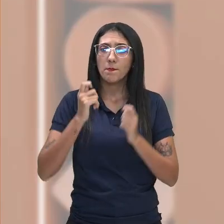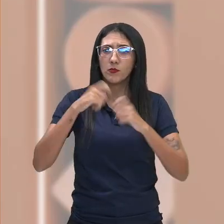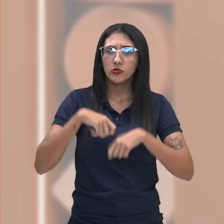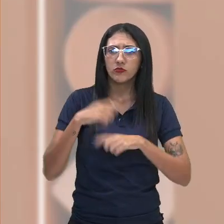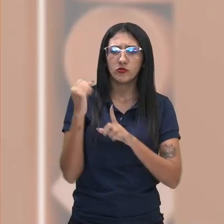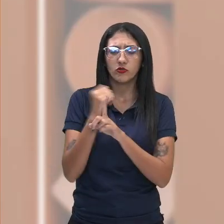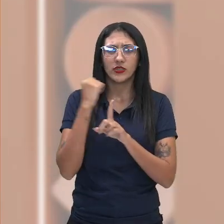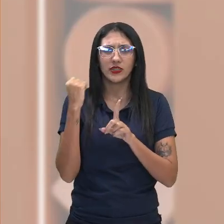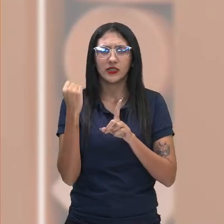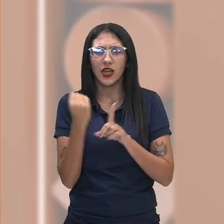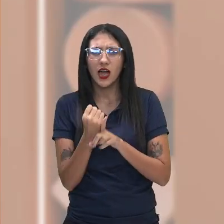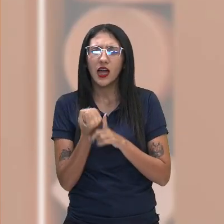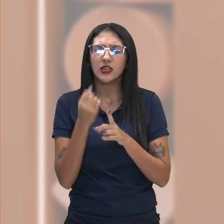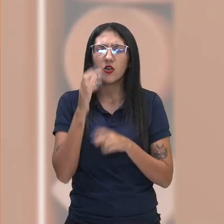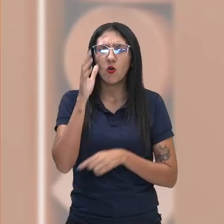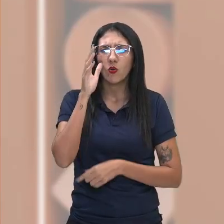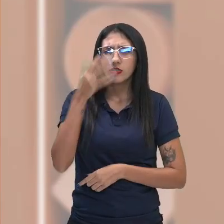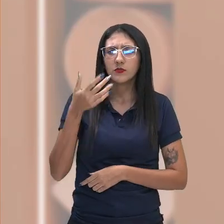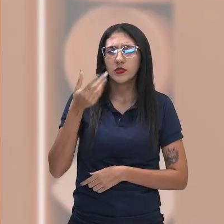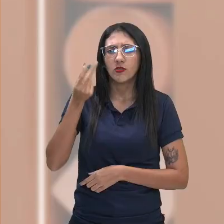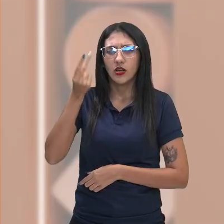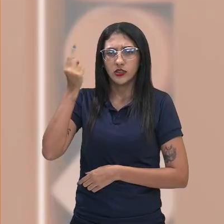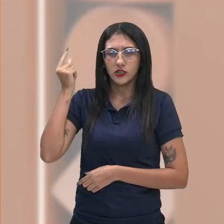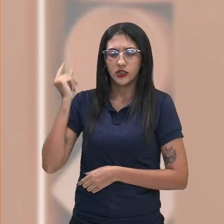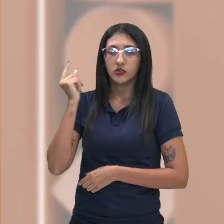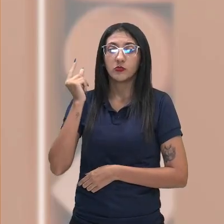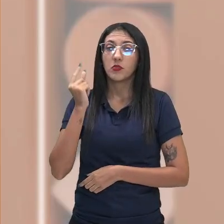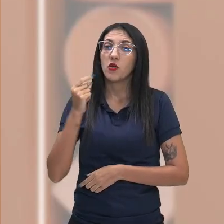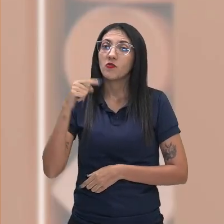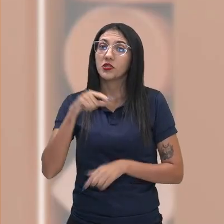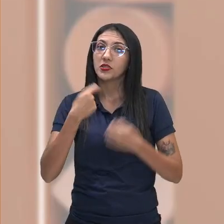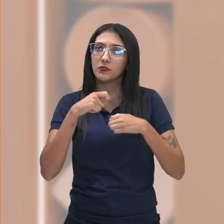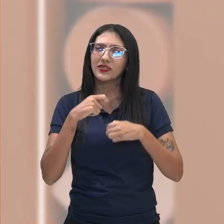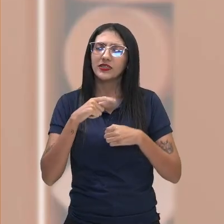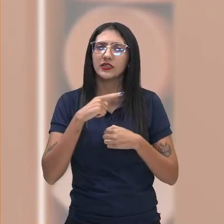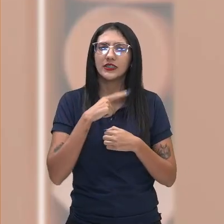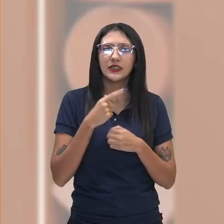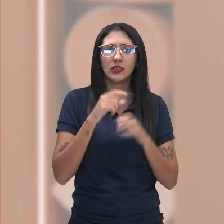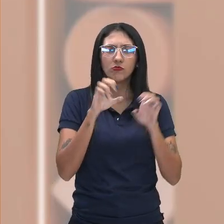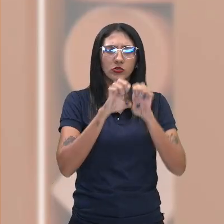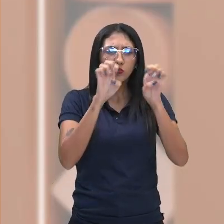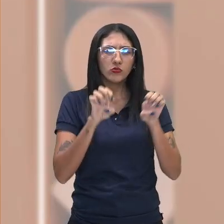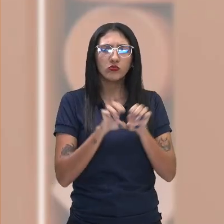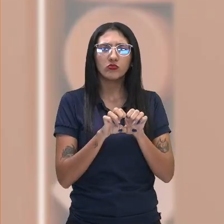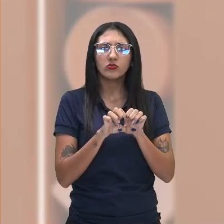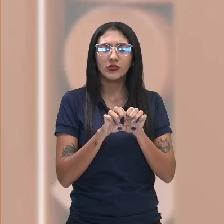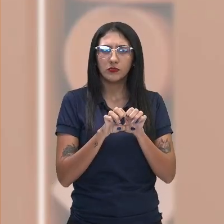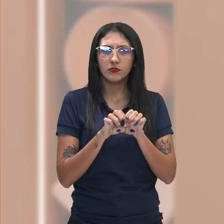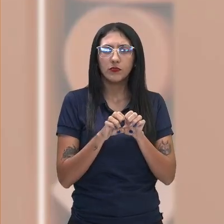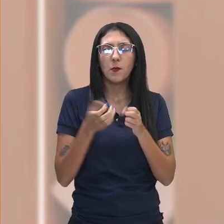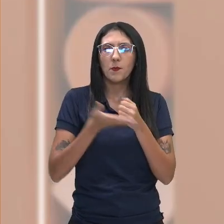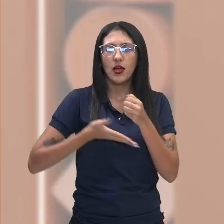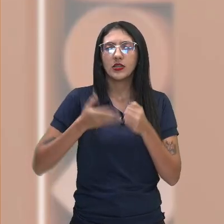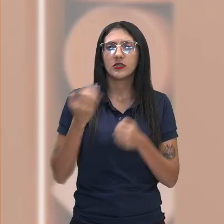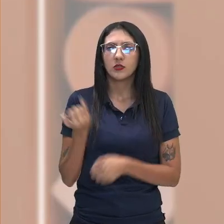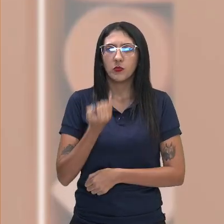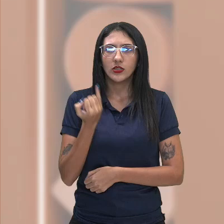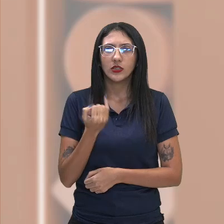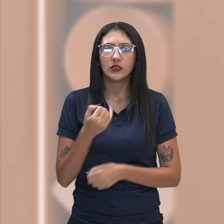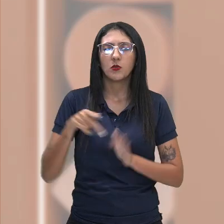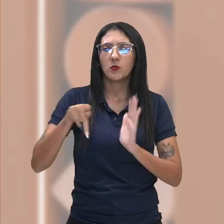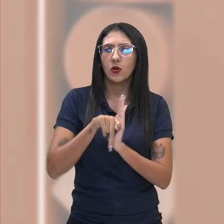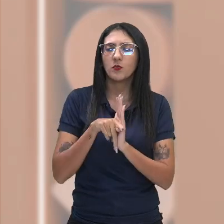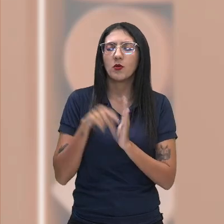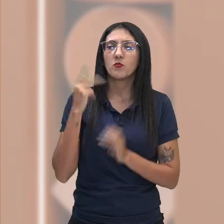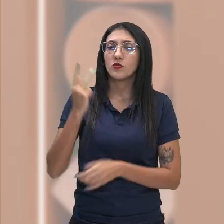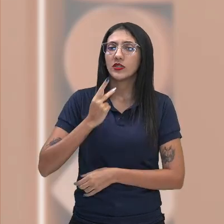sociedades e das civilizações, você tem algumas estruturas que são basilares, como política,